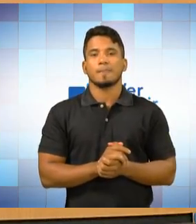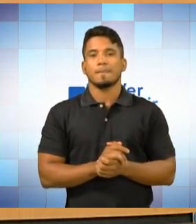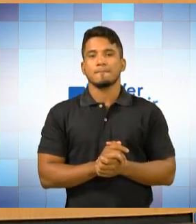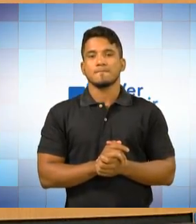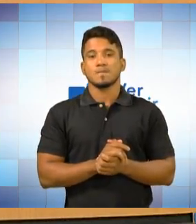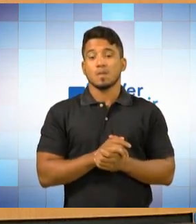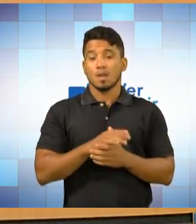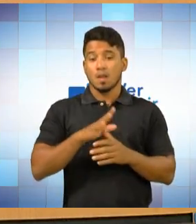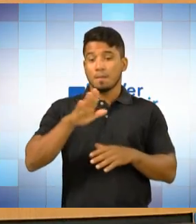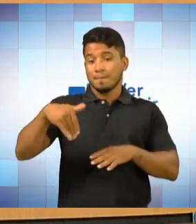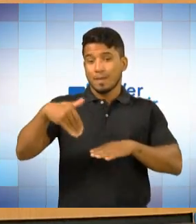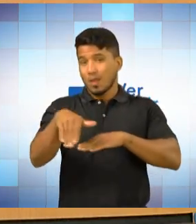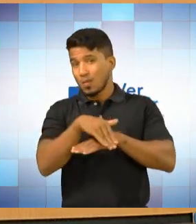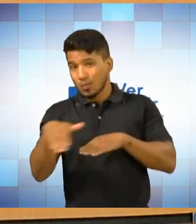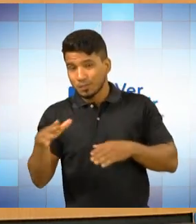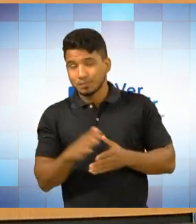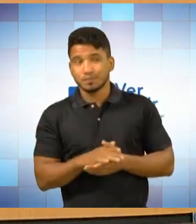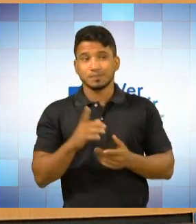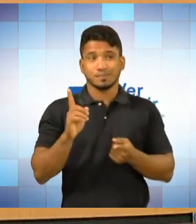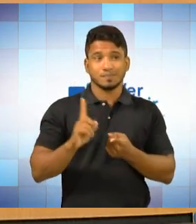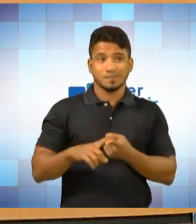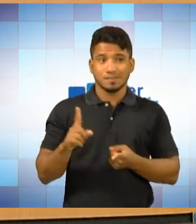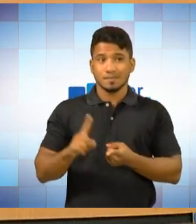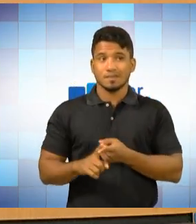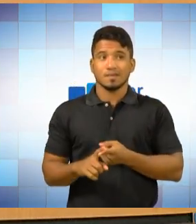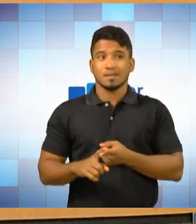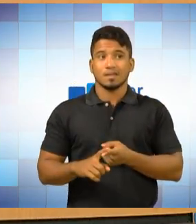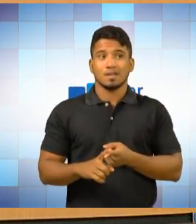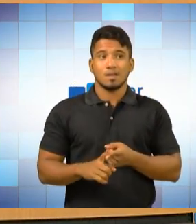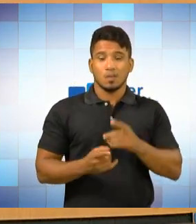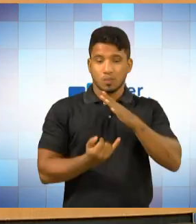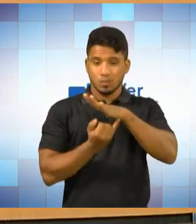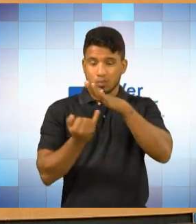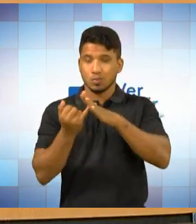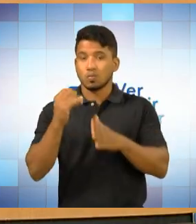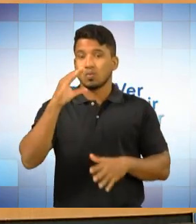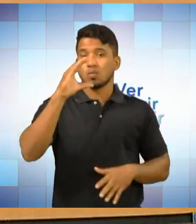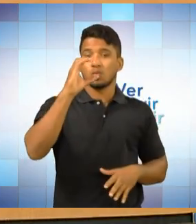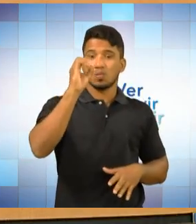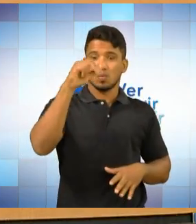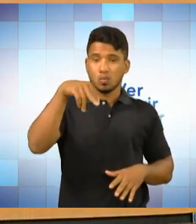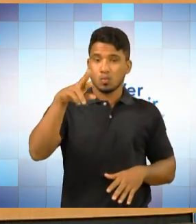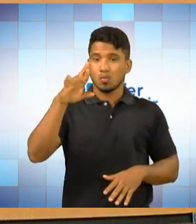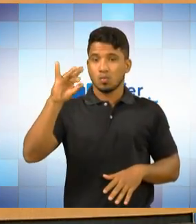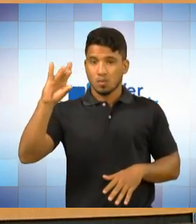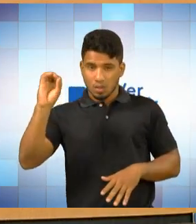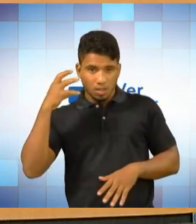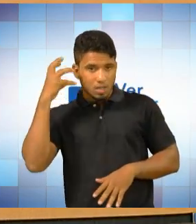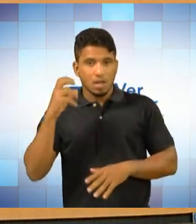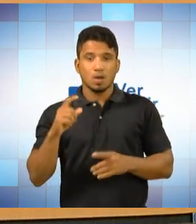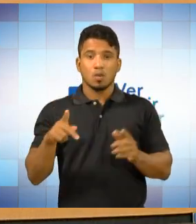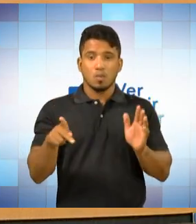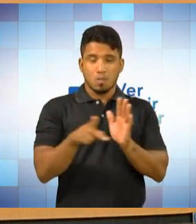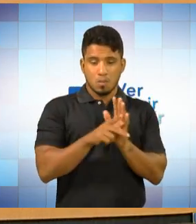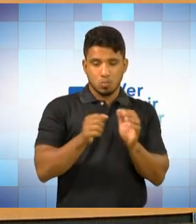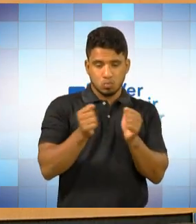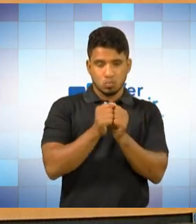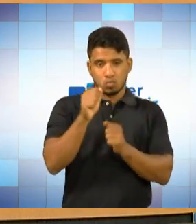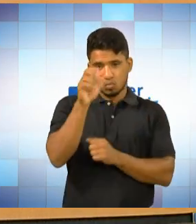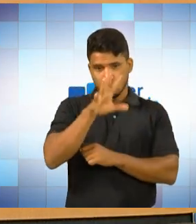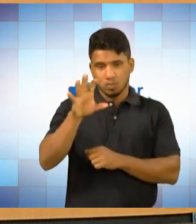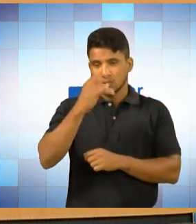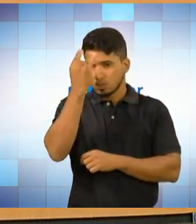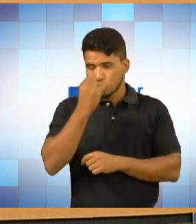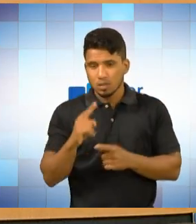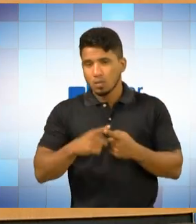mobilidade urbana. E o Instituto Conade, acho que em parceria com a Associação dos Cegos, com o órgão